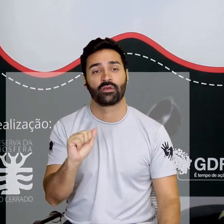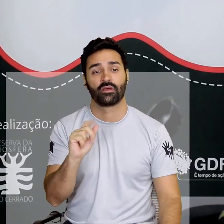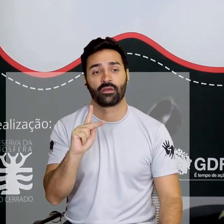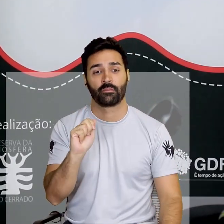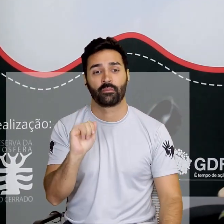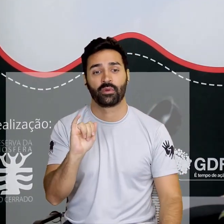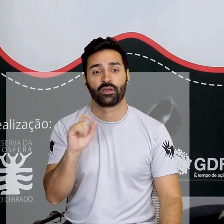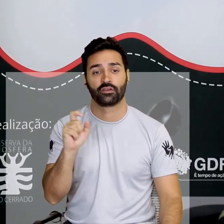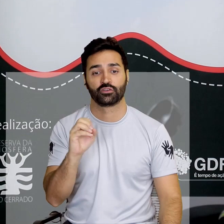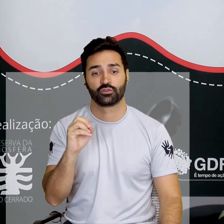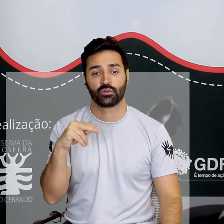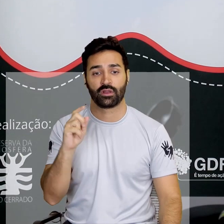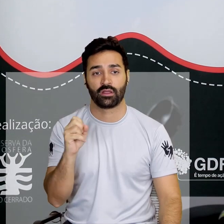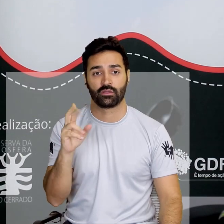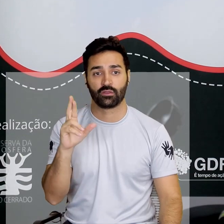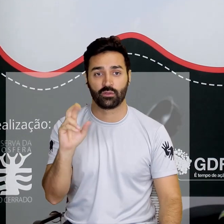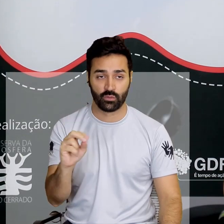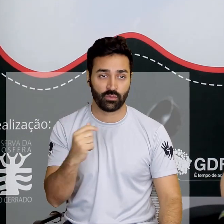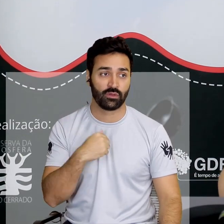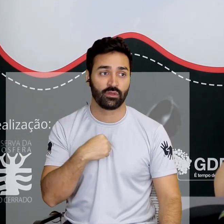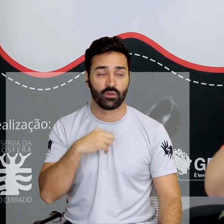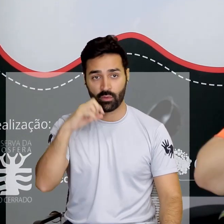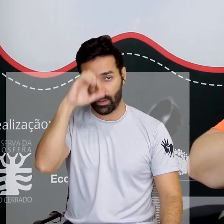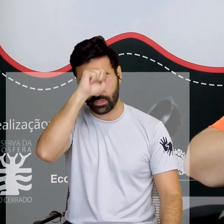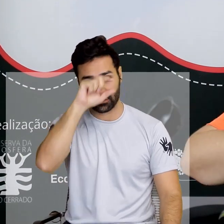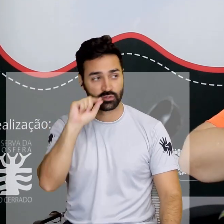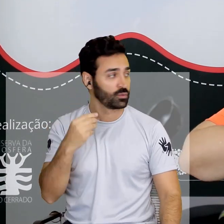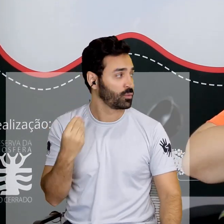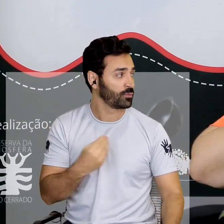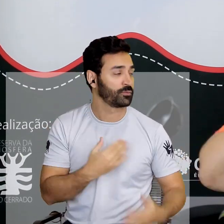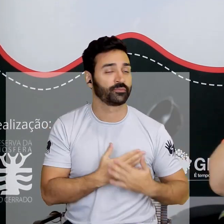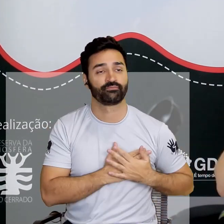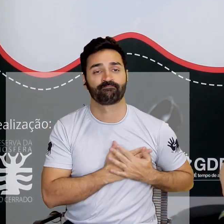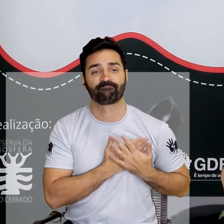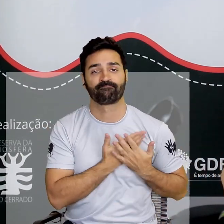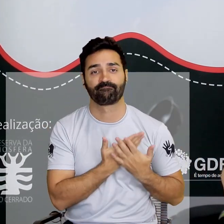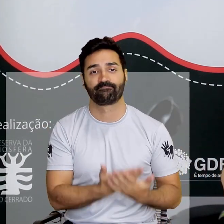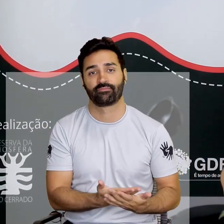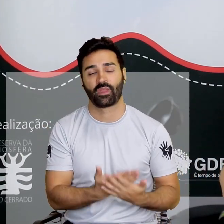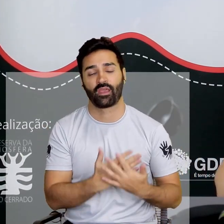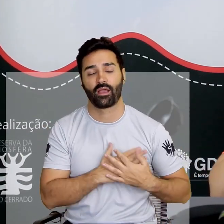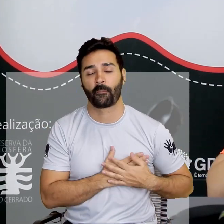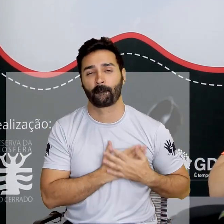Apaixonado, a gente faz assim, pelo menos eu aprendi dessa forma, né? Com a mão aqui, ó, apaixonado.